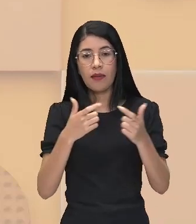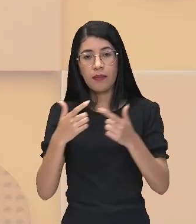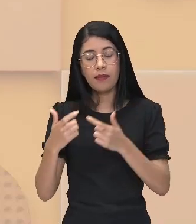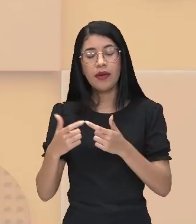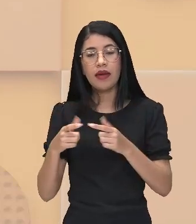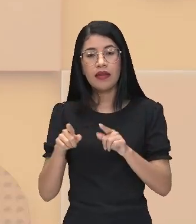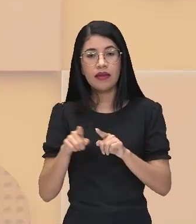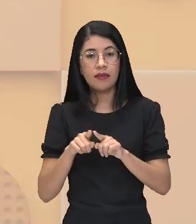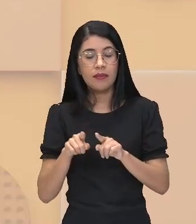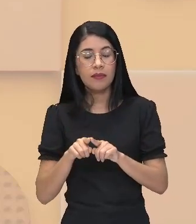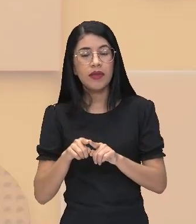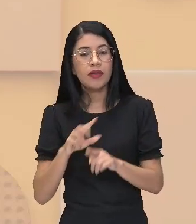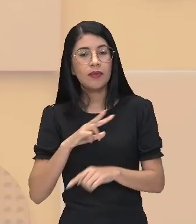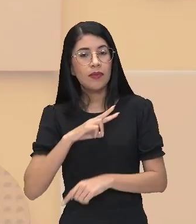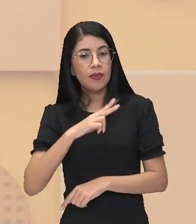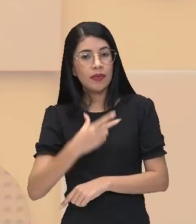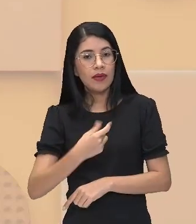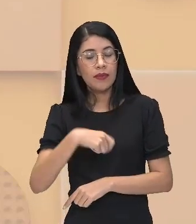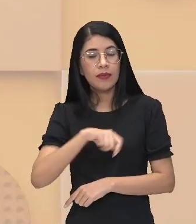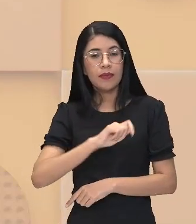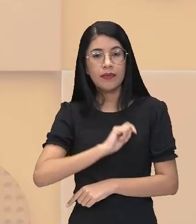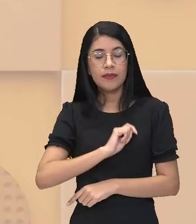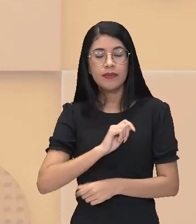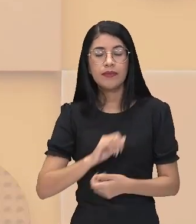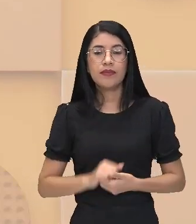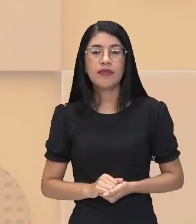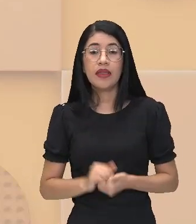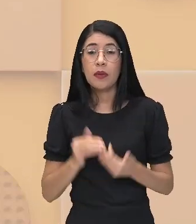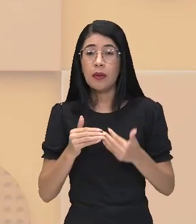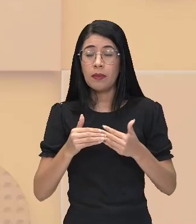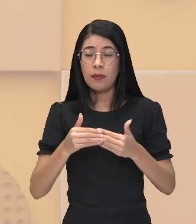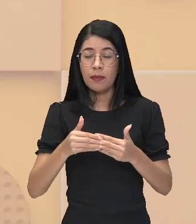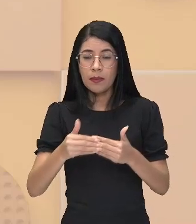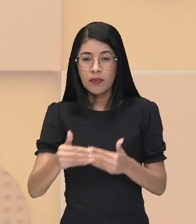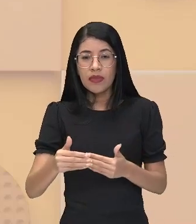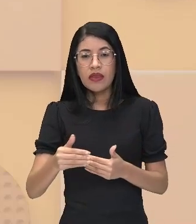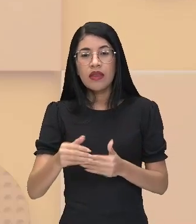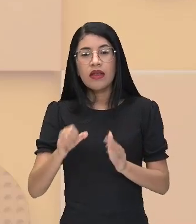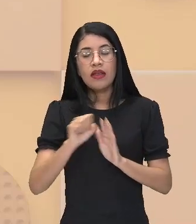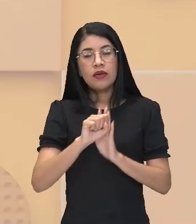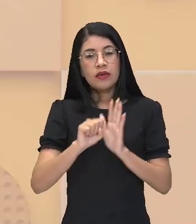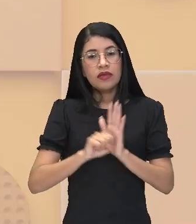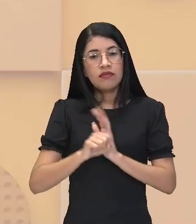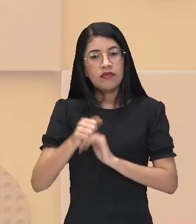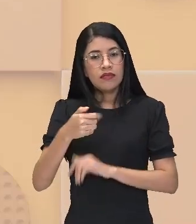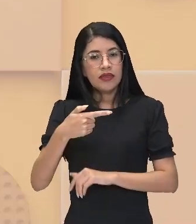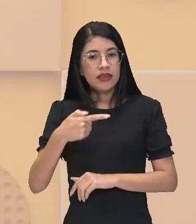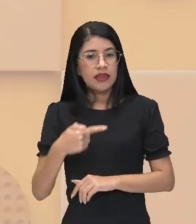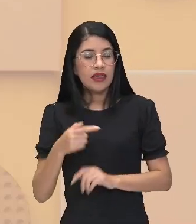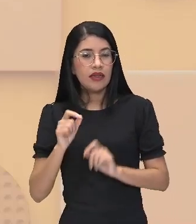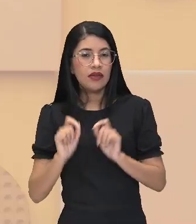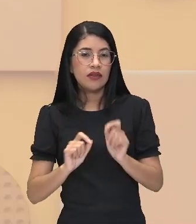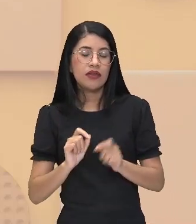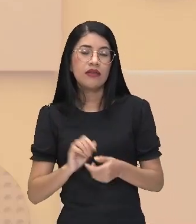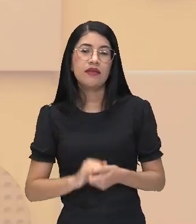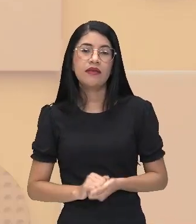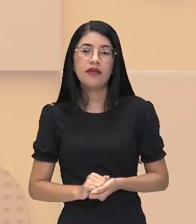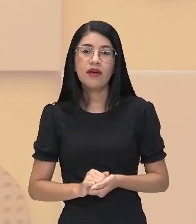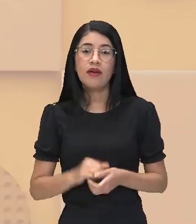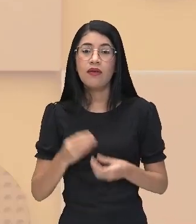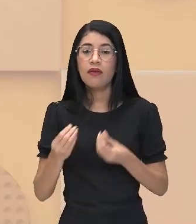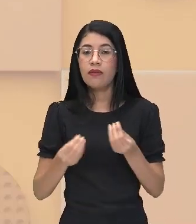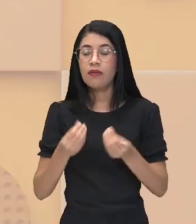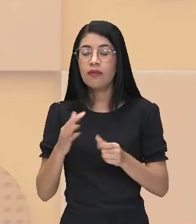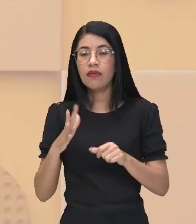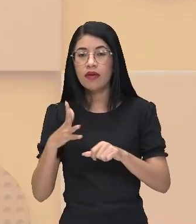espanhóis. Então, vamos ter, a partir do início do século XVII, esse princípio de